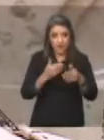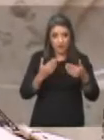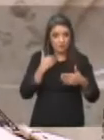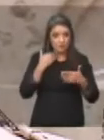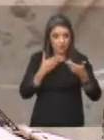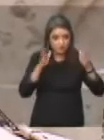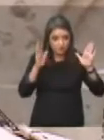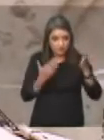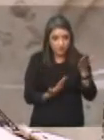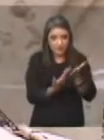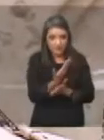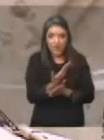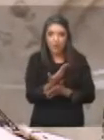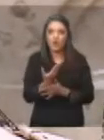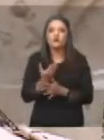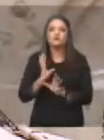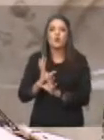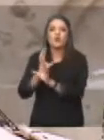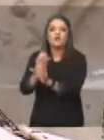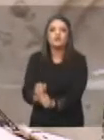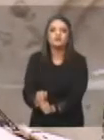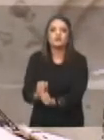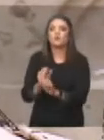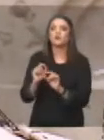de vencimentos de Raimundo foi de